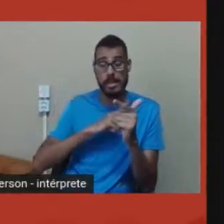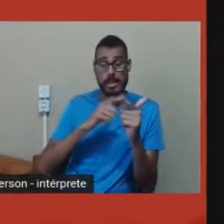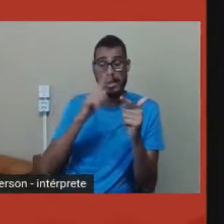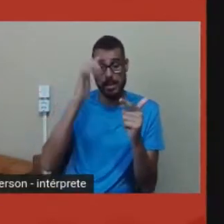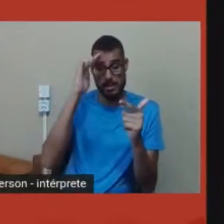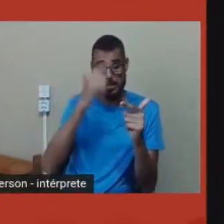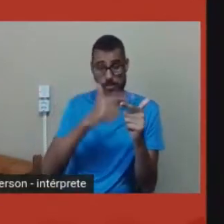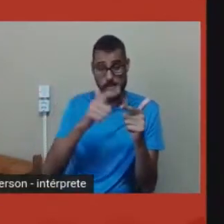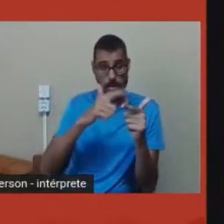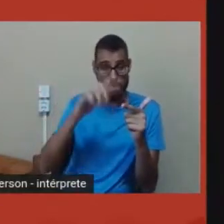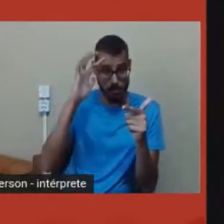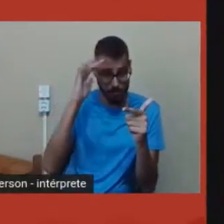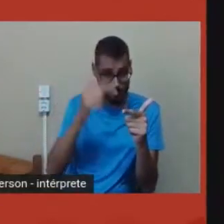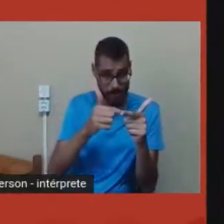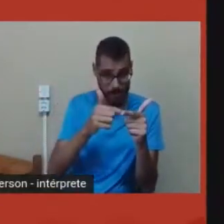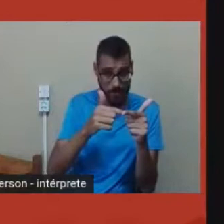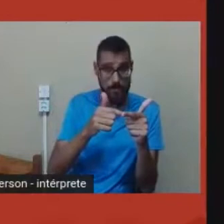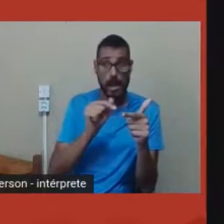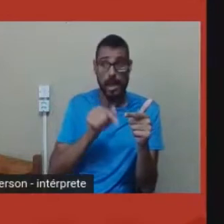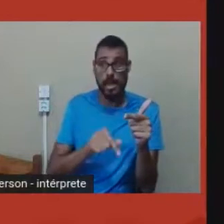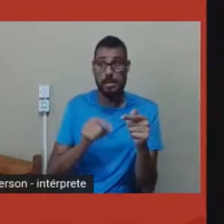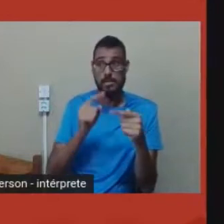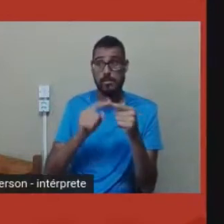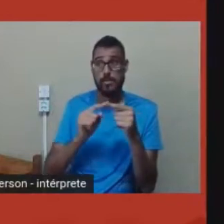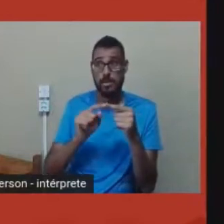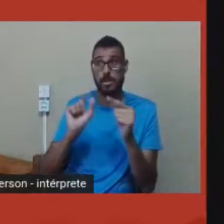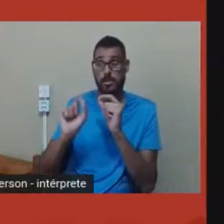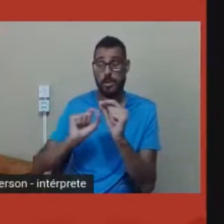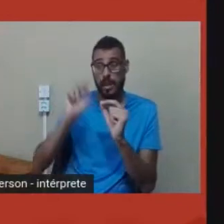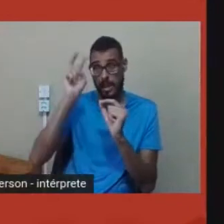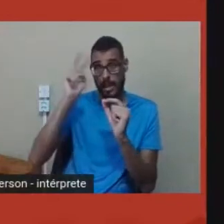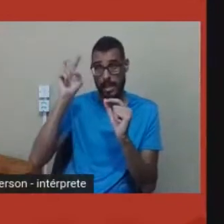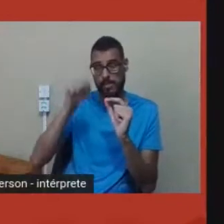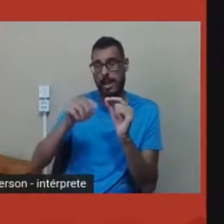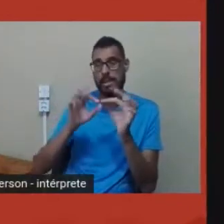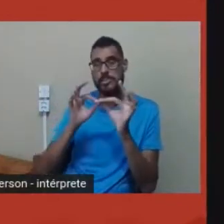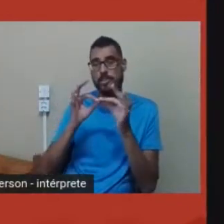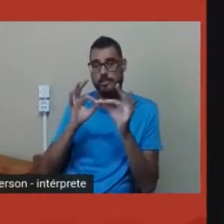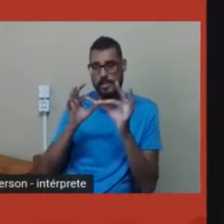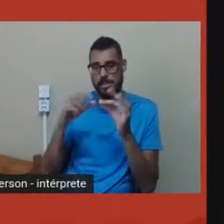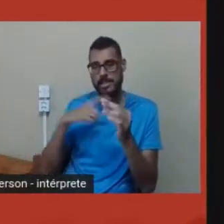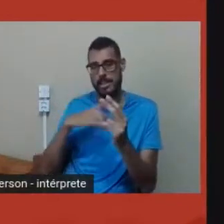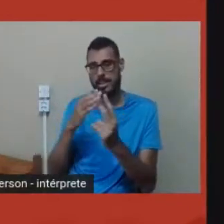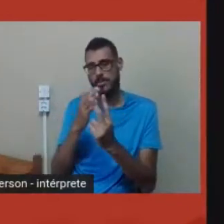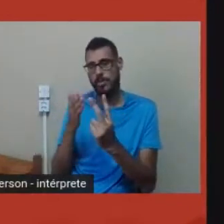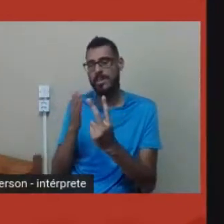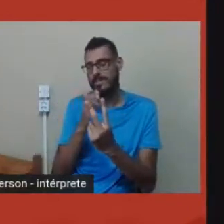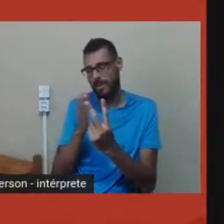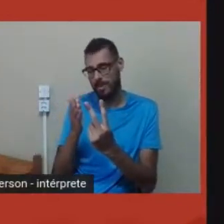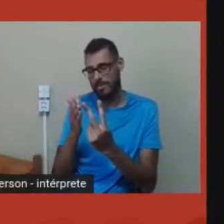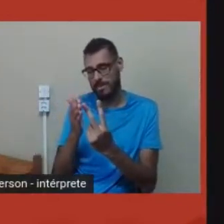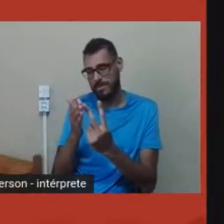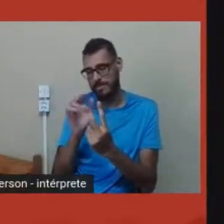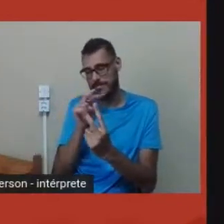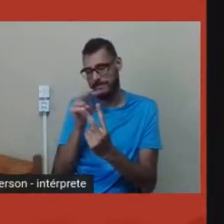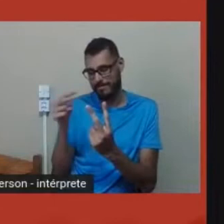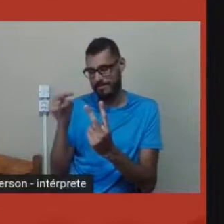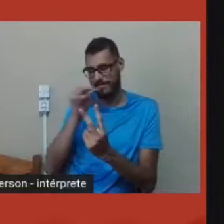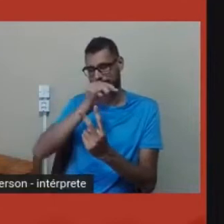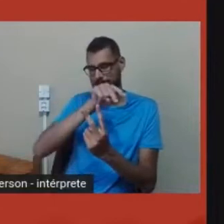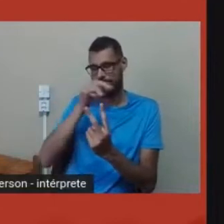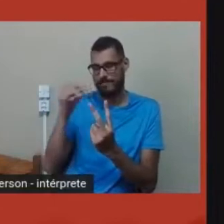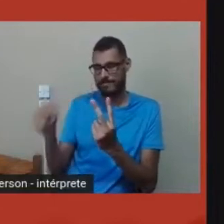No segundo momento, o professor, lembre-se que vocês estão vivenciando essa oficina de duas maneiras, né? Podem surgir